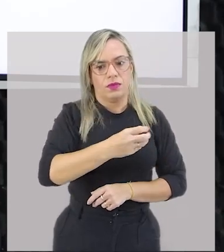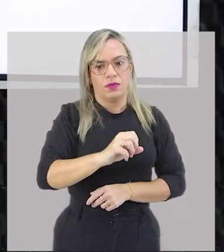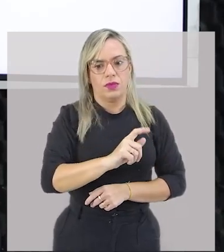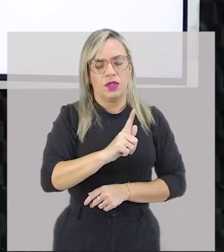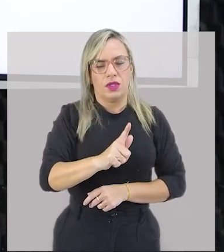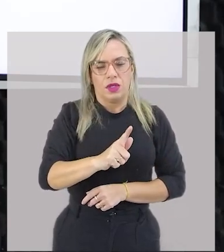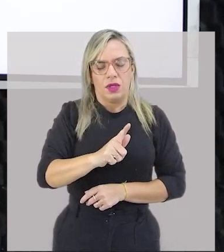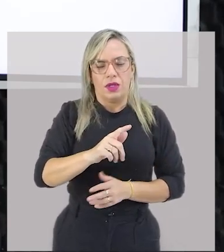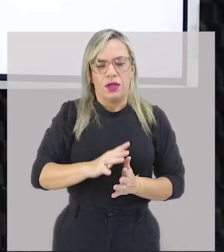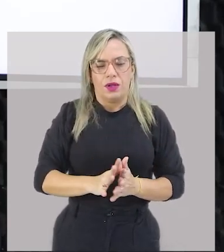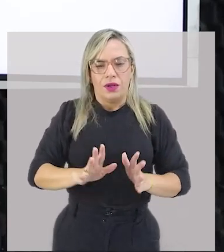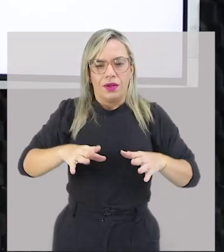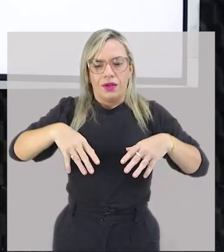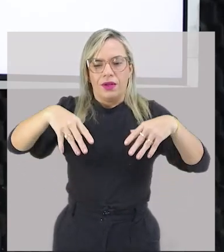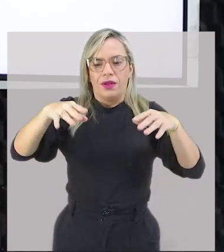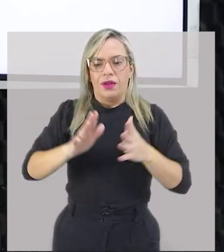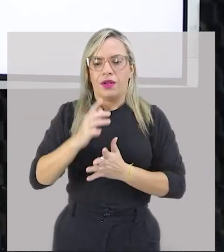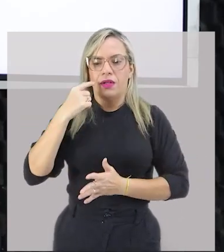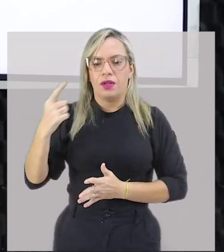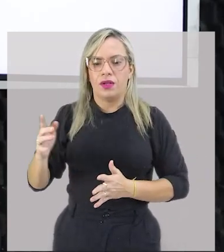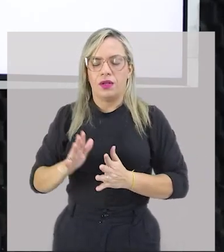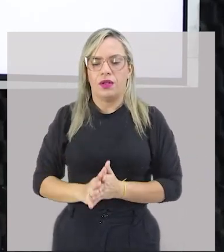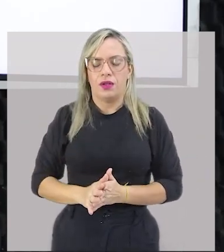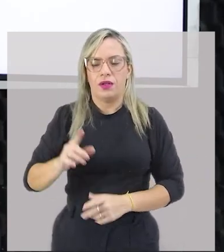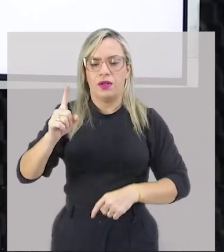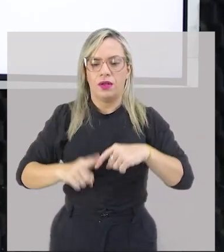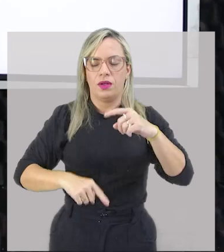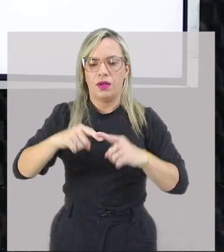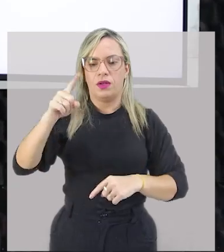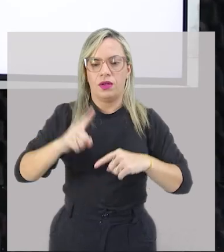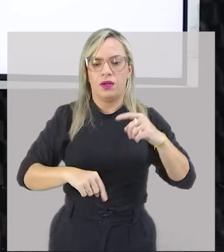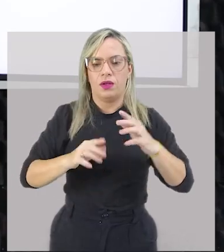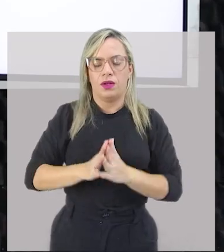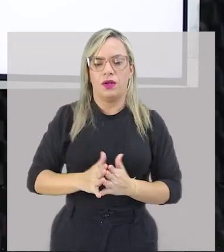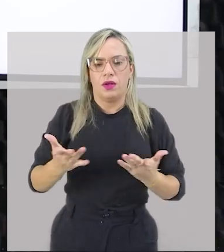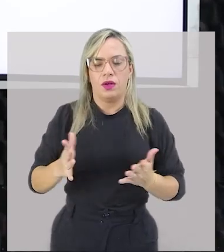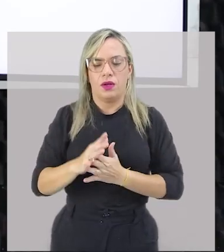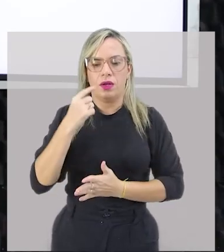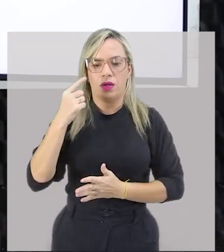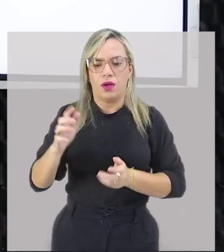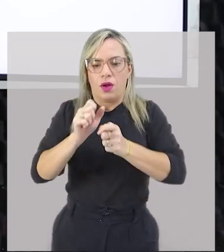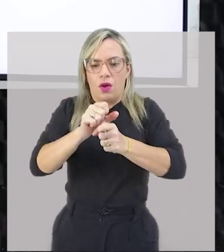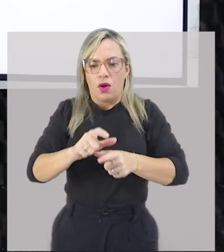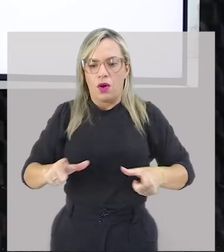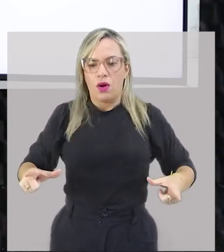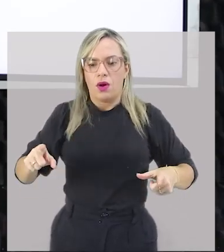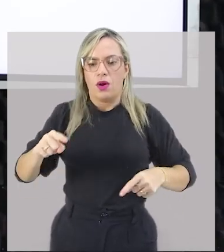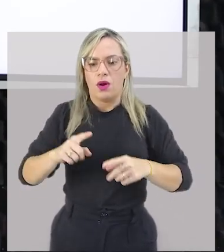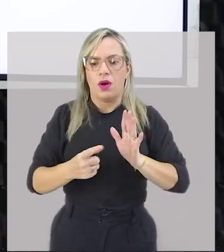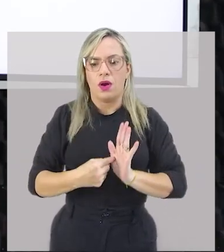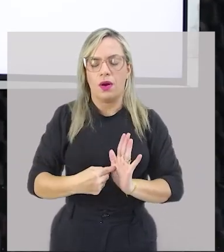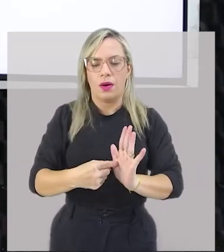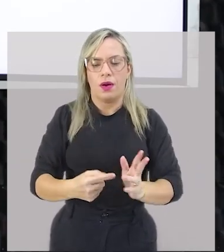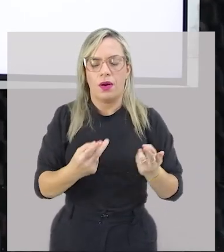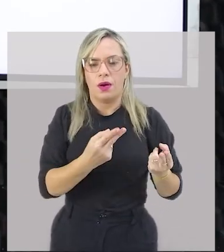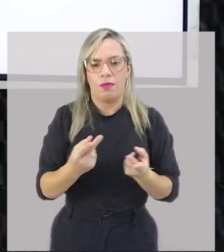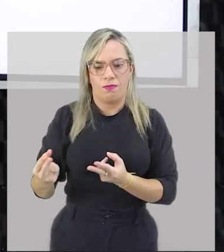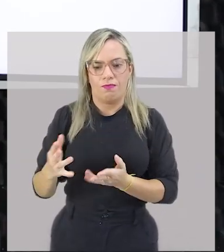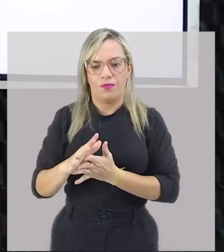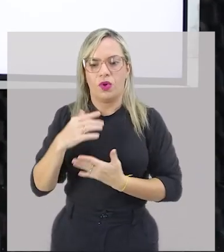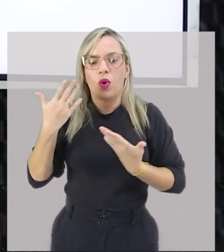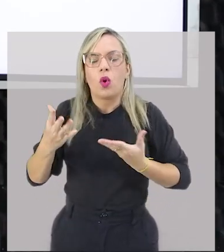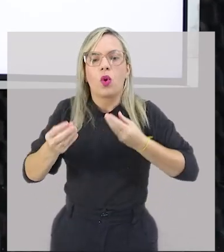leve. Durante a queda no vácuo, esses objetos apresentam iguais. Então